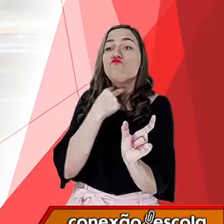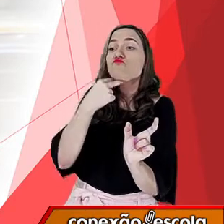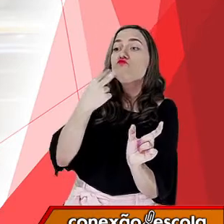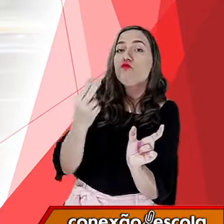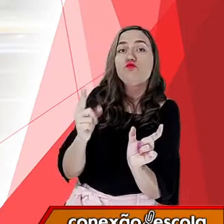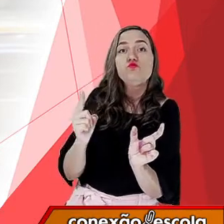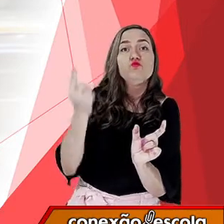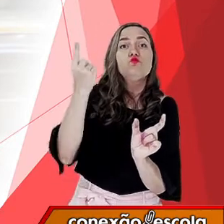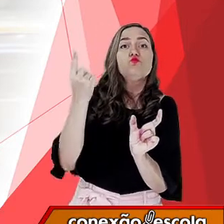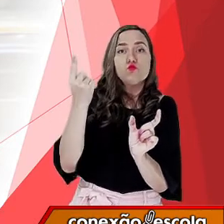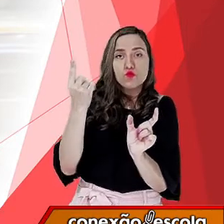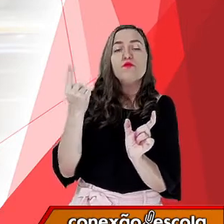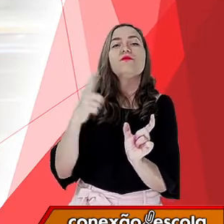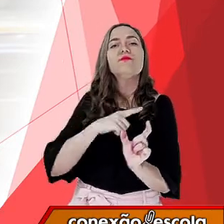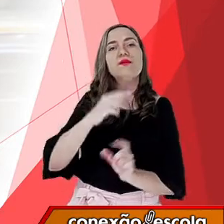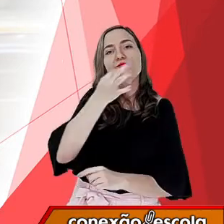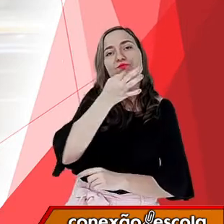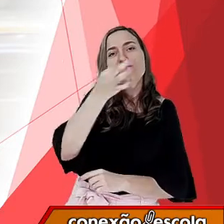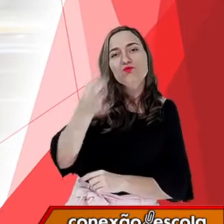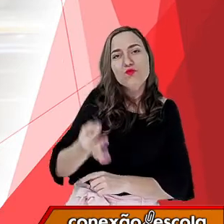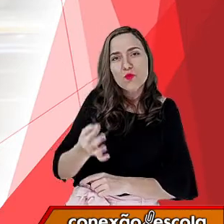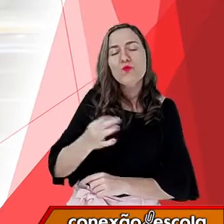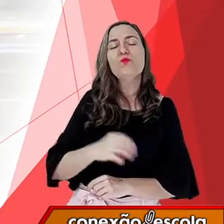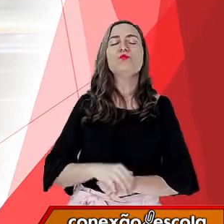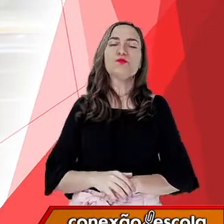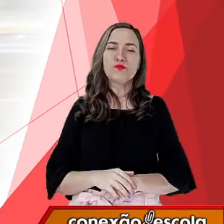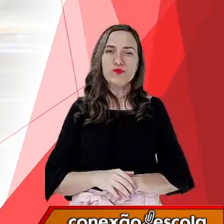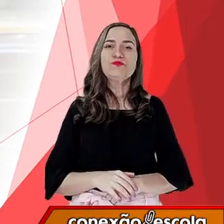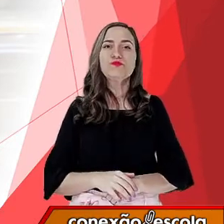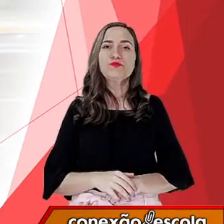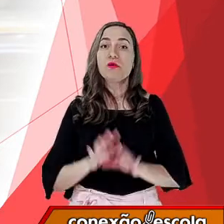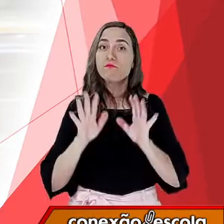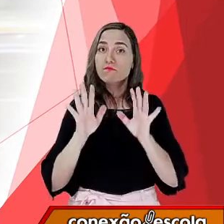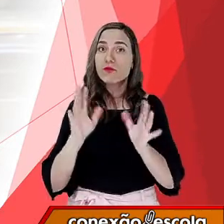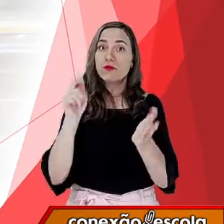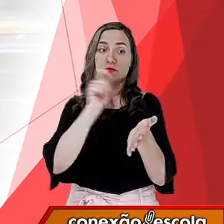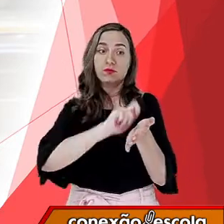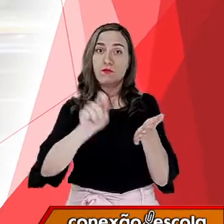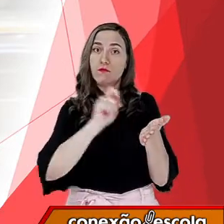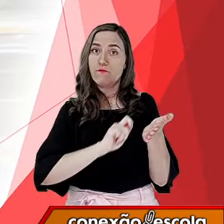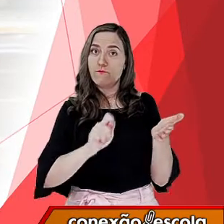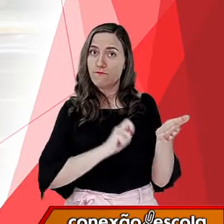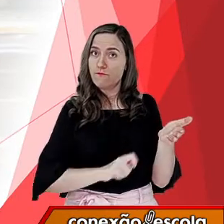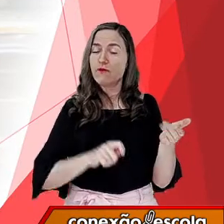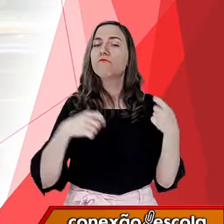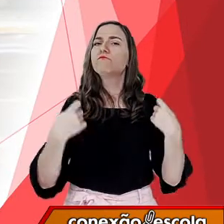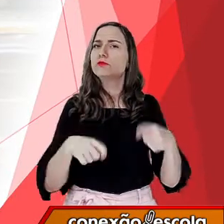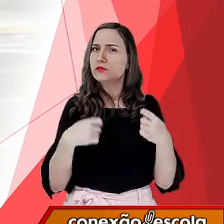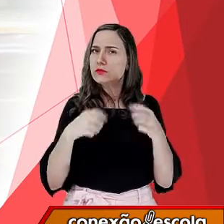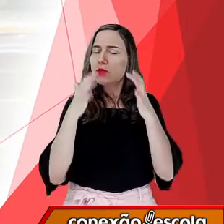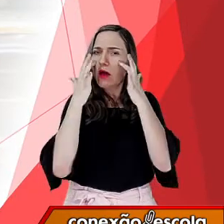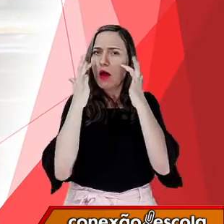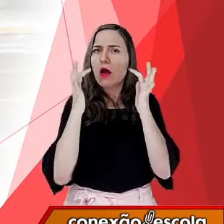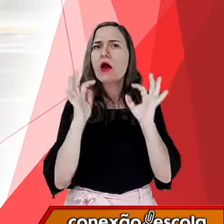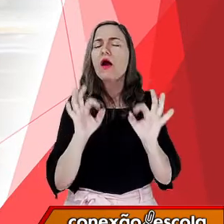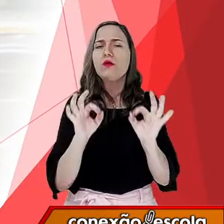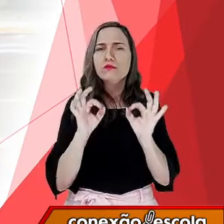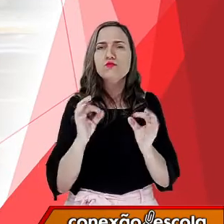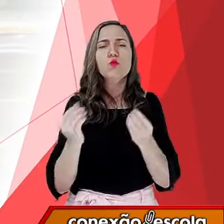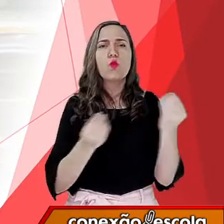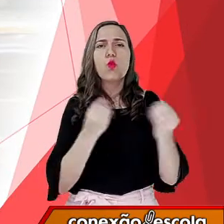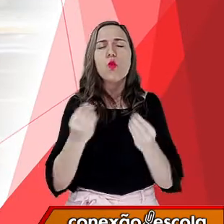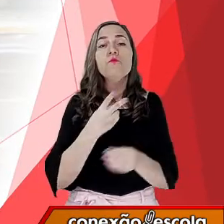produzissem som. Lembrem sempre, para escrever precisamos prestar atenção